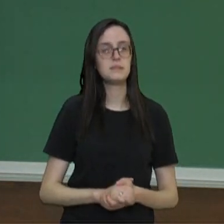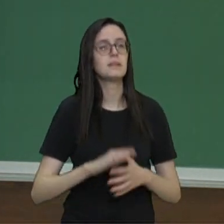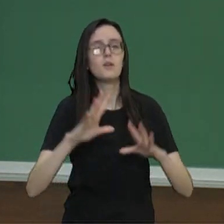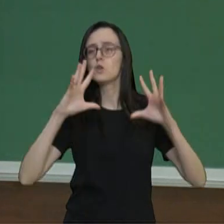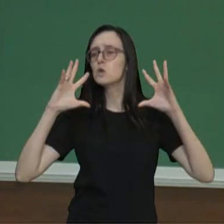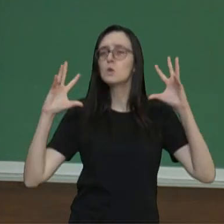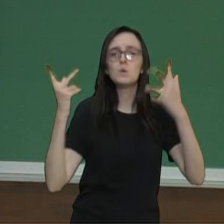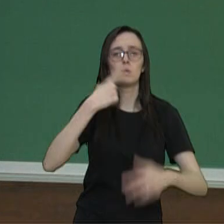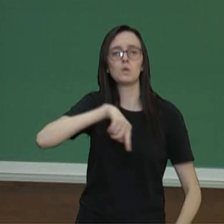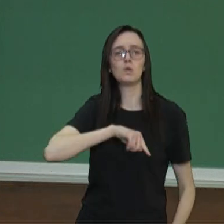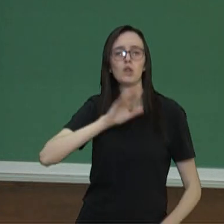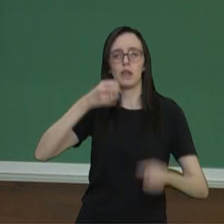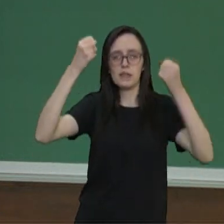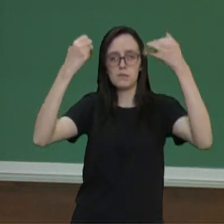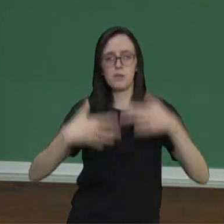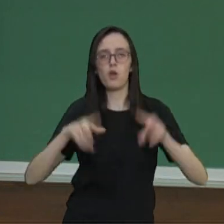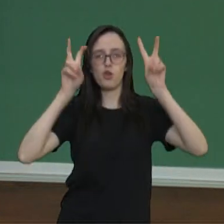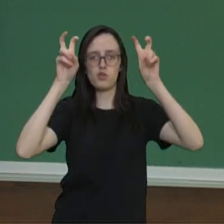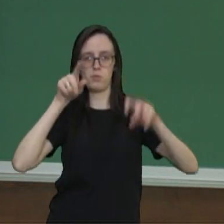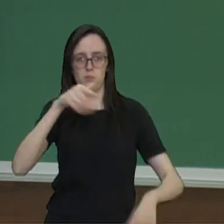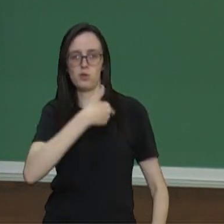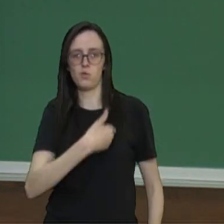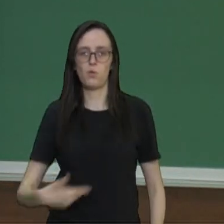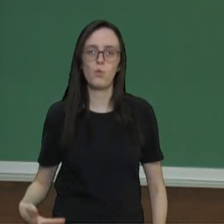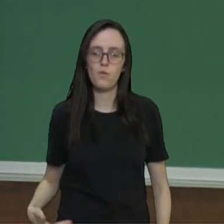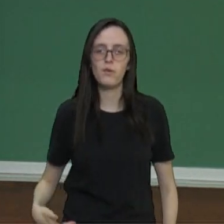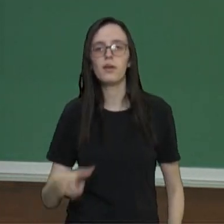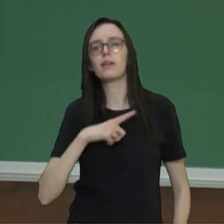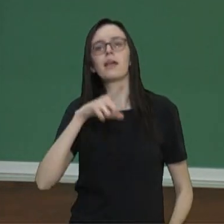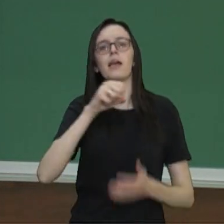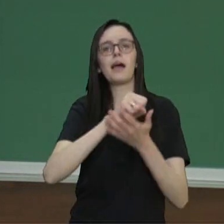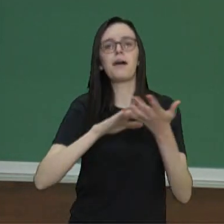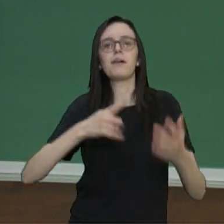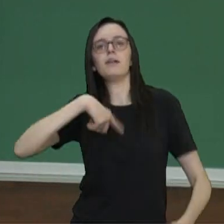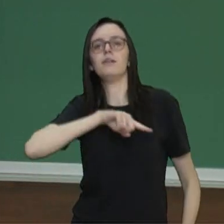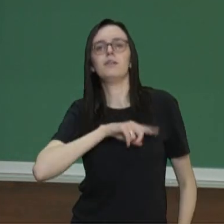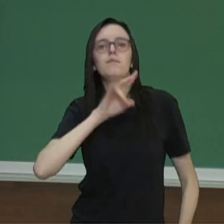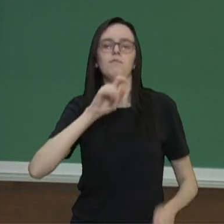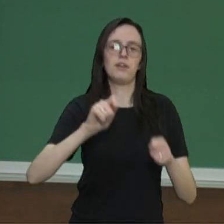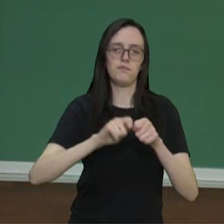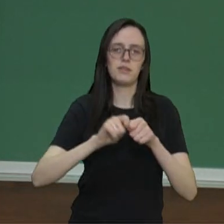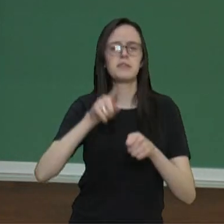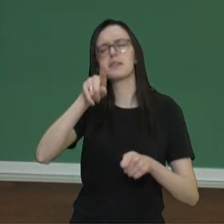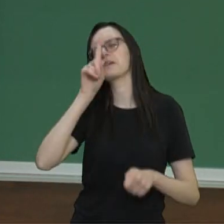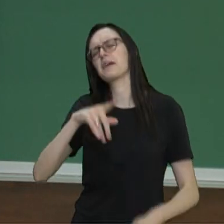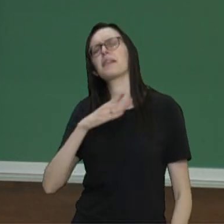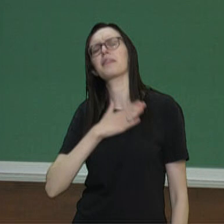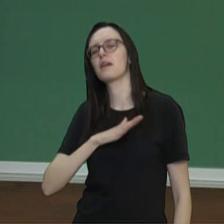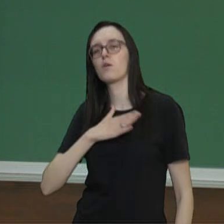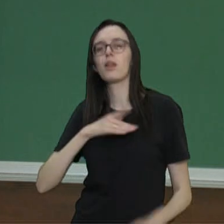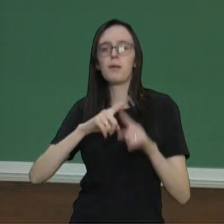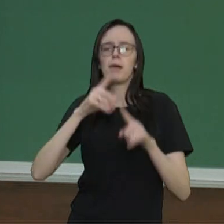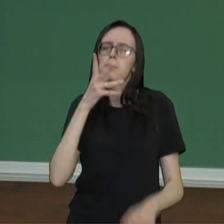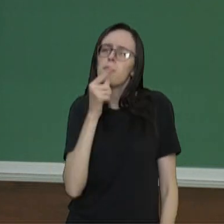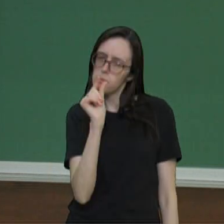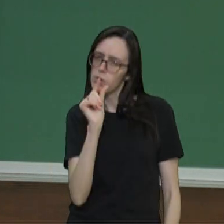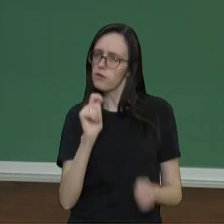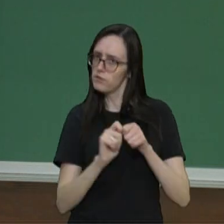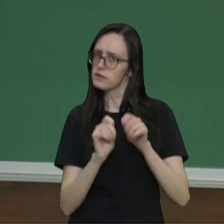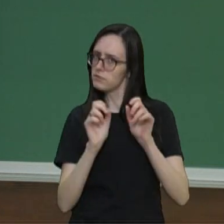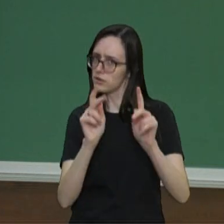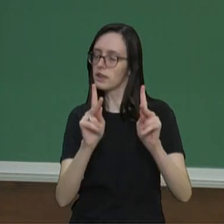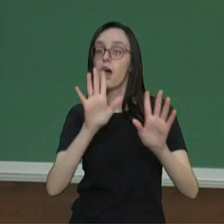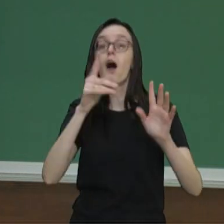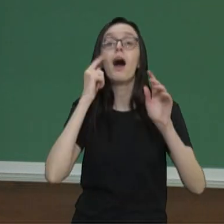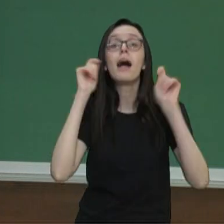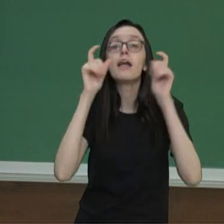tudo isso que a gente falou do governo Getúlio Vargas, tem um exercício para você fazer. Ele é bem tranquilinho, mas ele vai demorar um pouquinho para fazer.